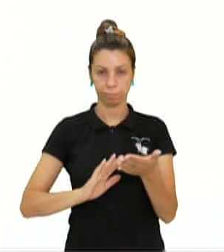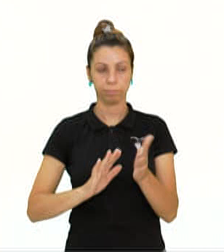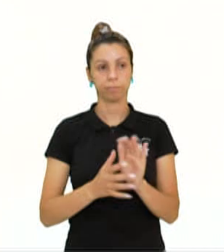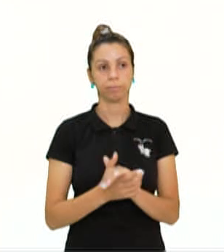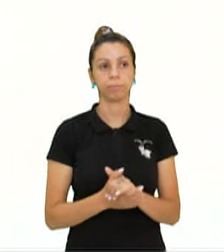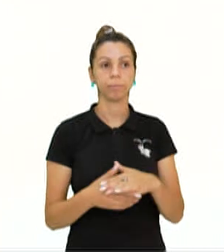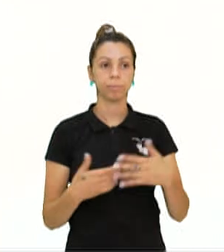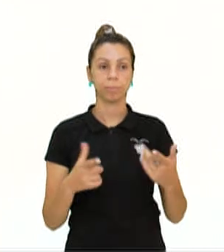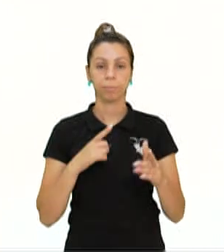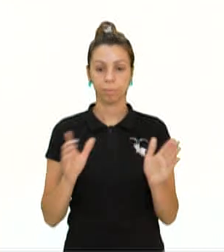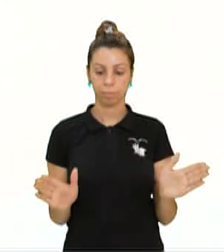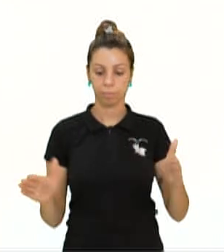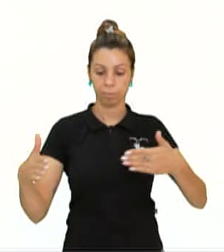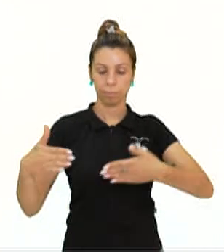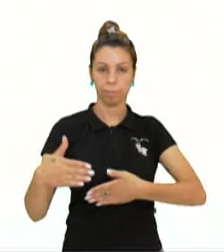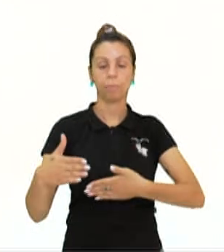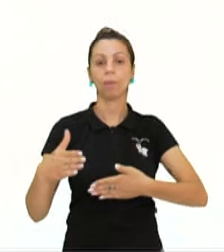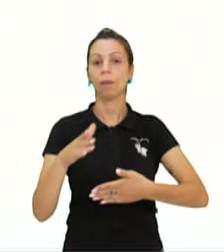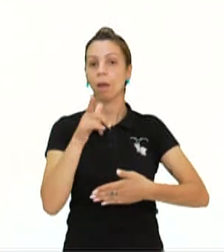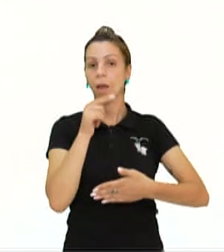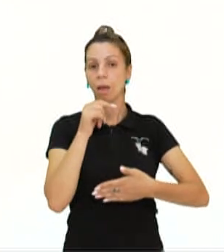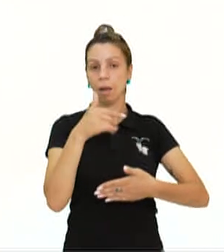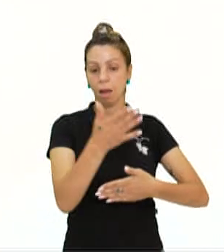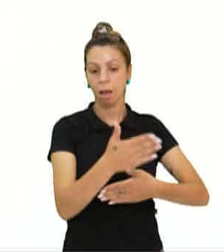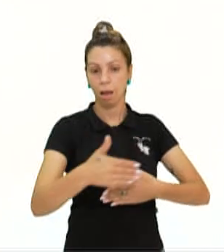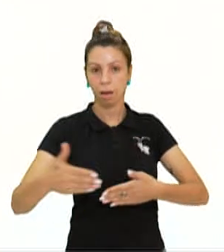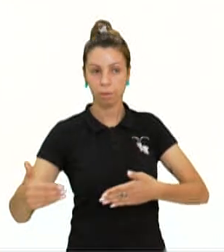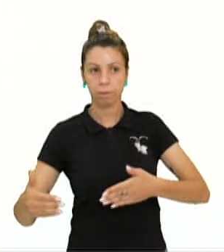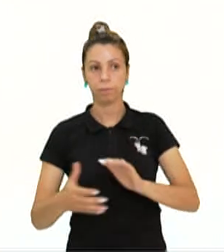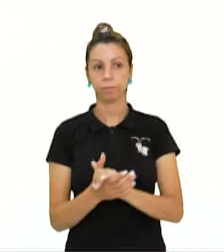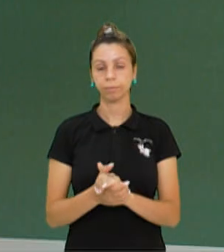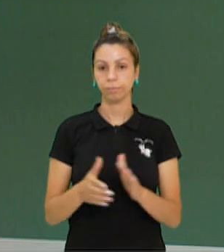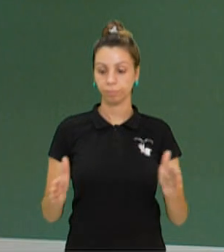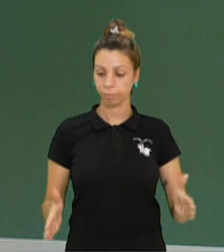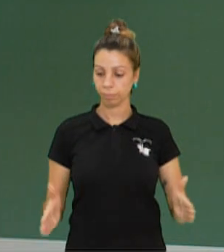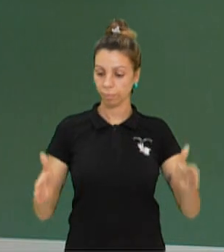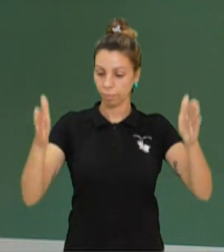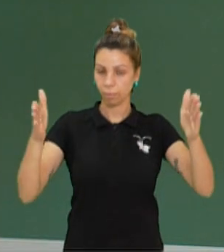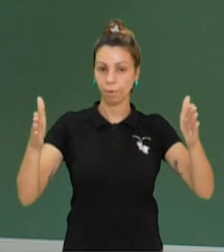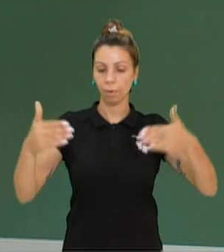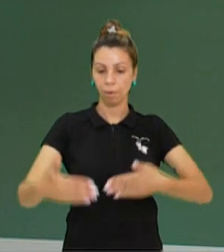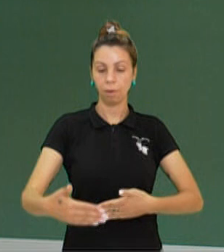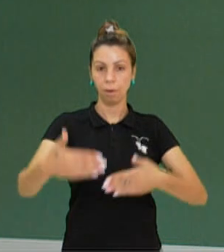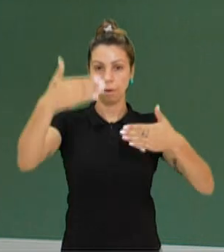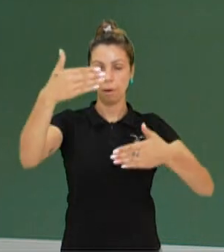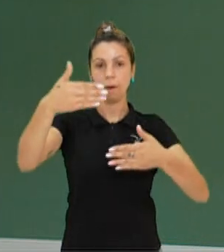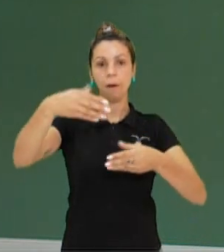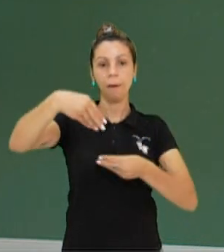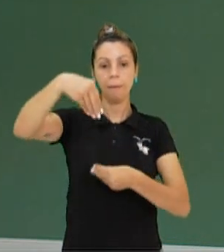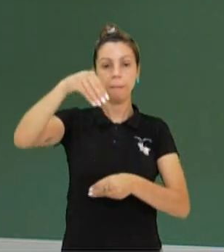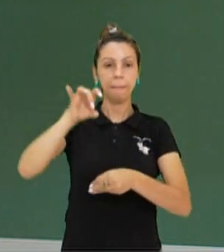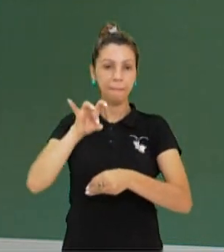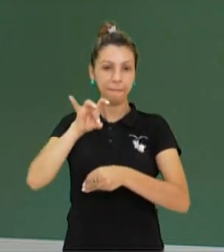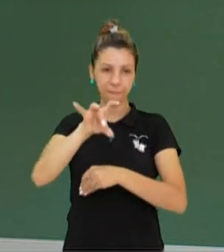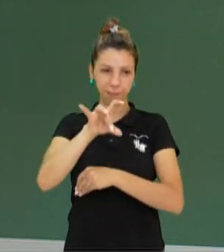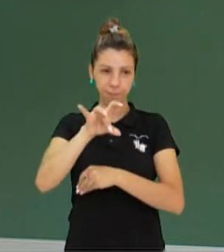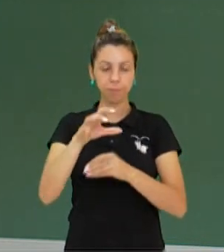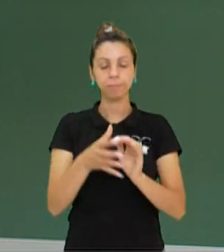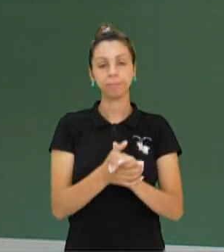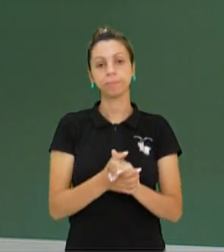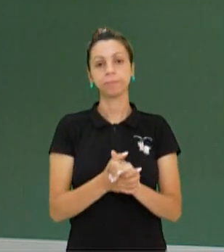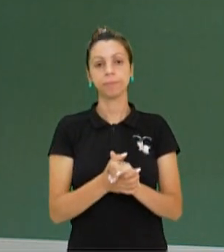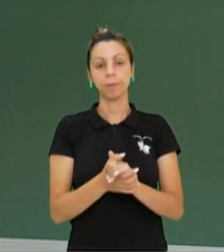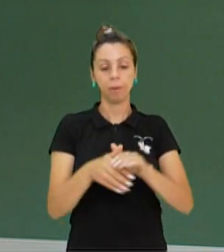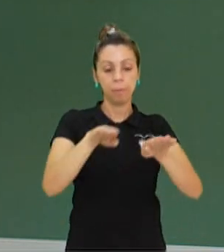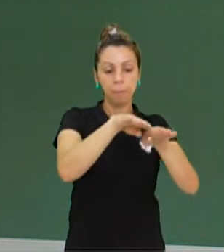figura a seguir foi construído com 5 placas de vidro. Então, 4 laterais e uma na base, né? Então, ele não